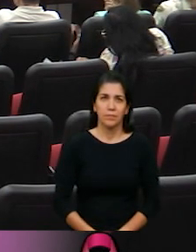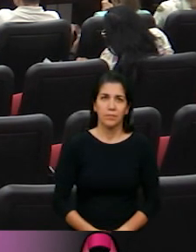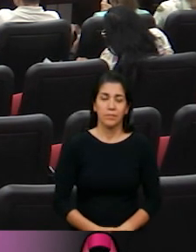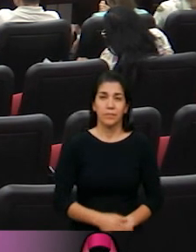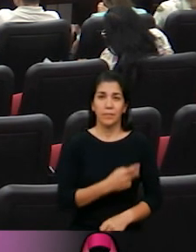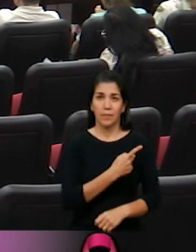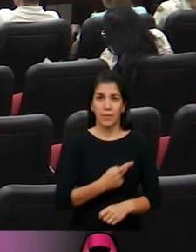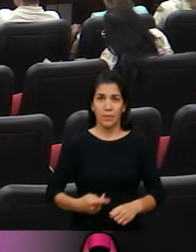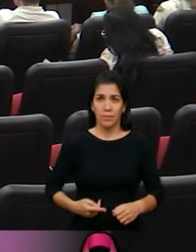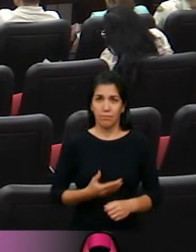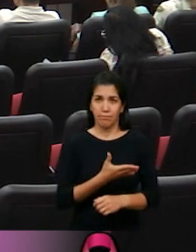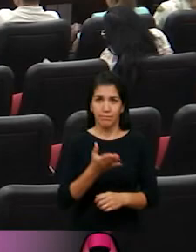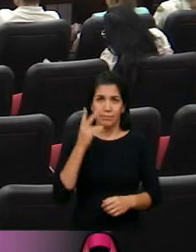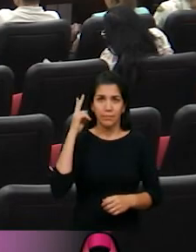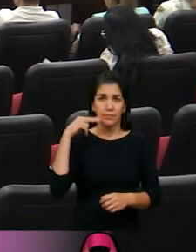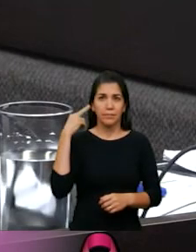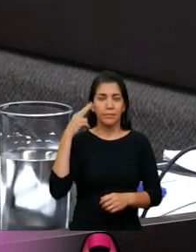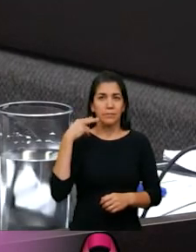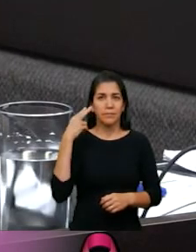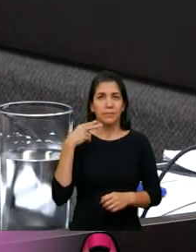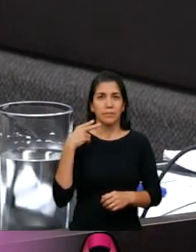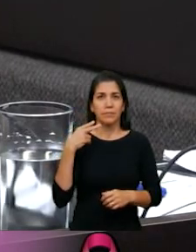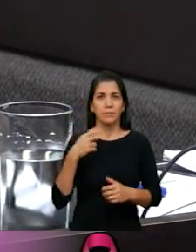Senhora presidente, colegas vereadores,